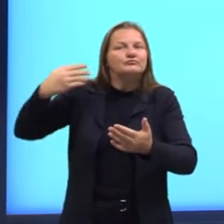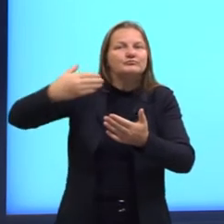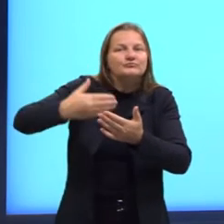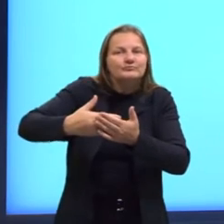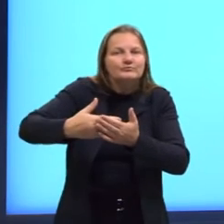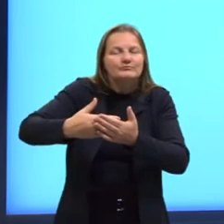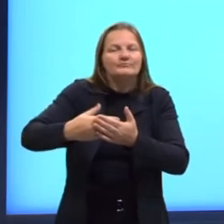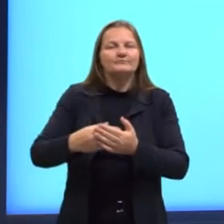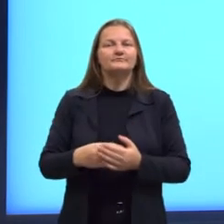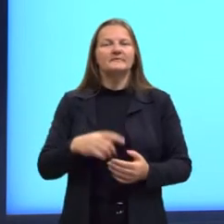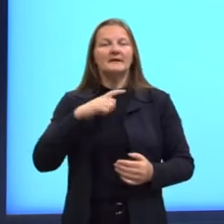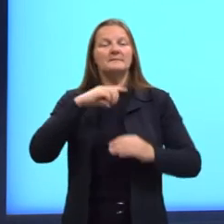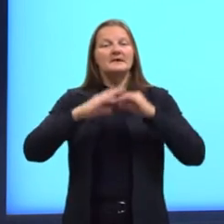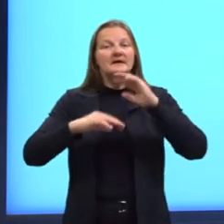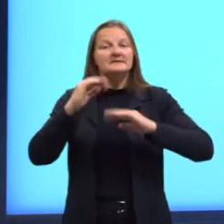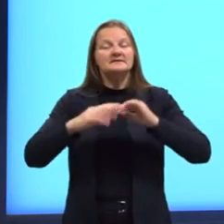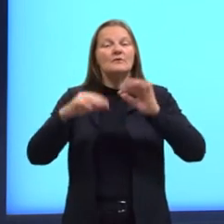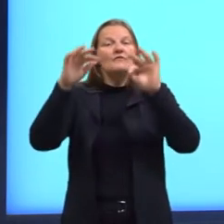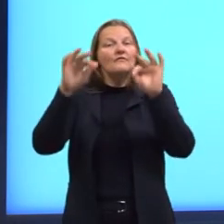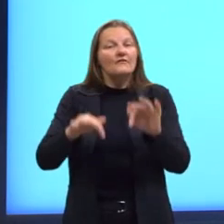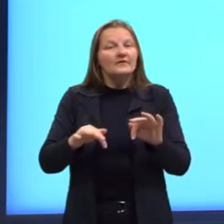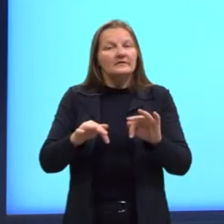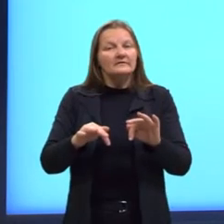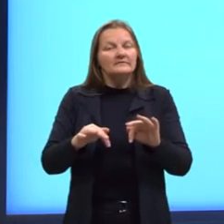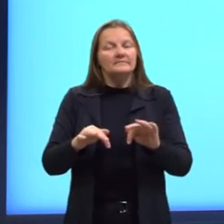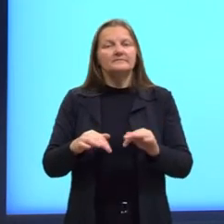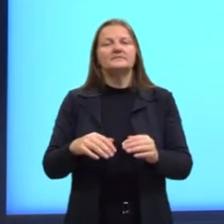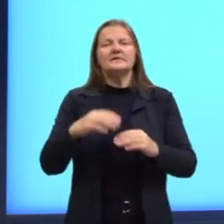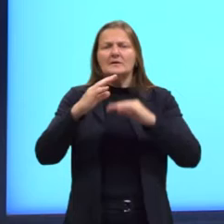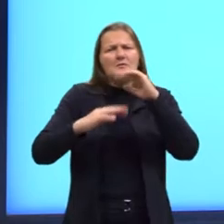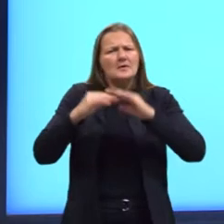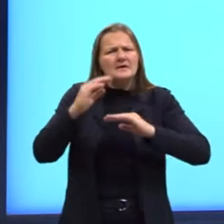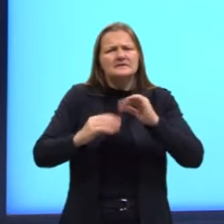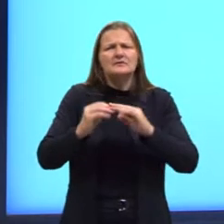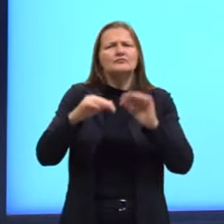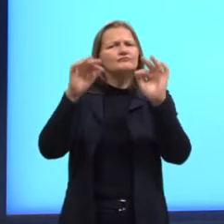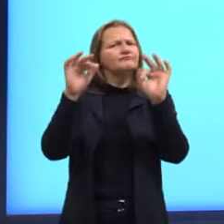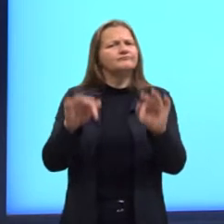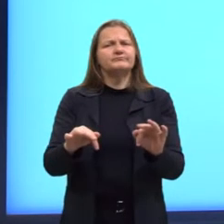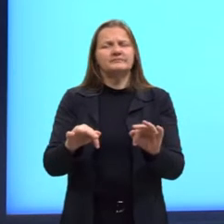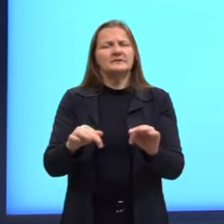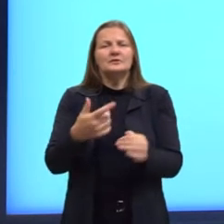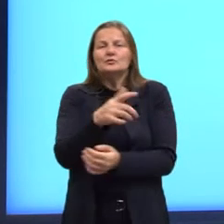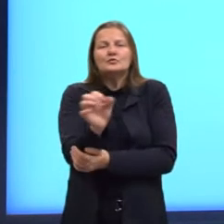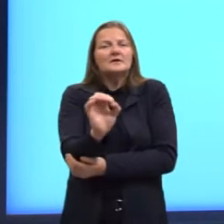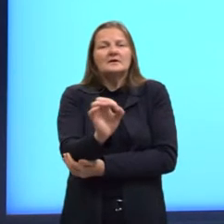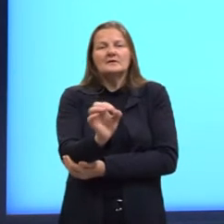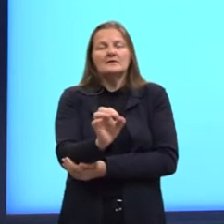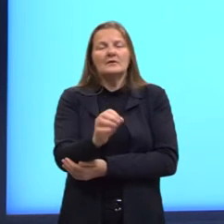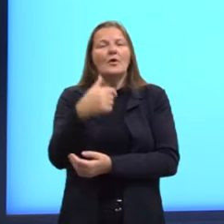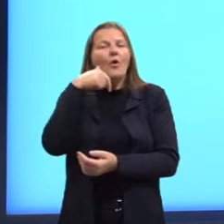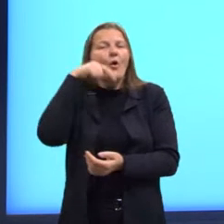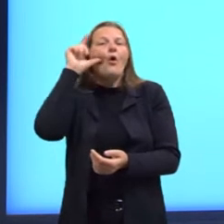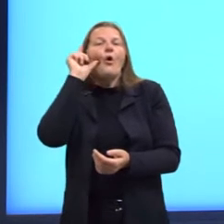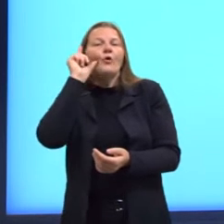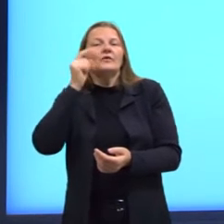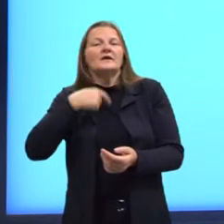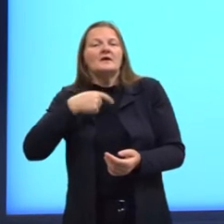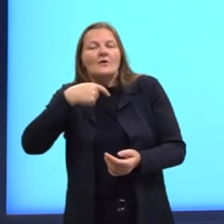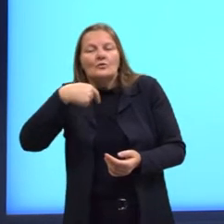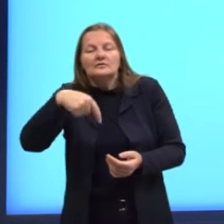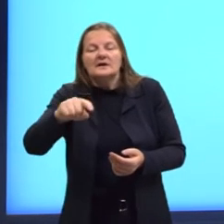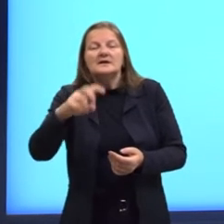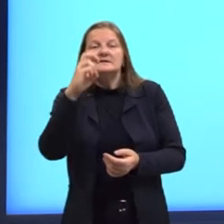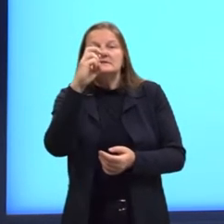passado a minha são já acabou ela se foi não tem mais né Ontem eu saí